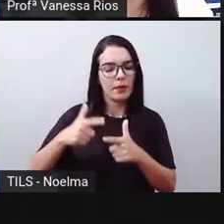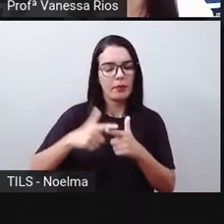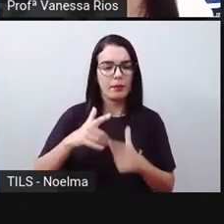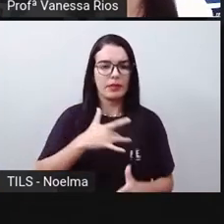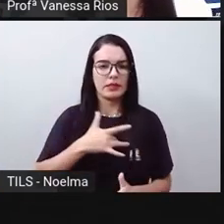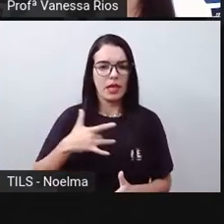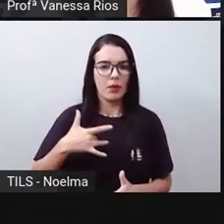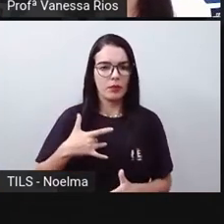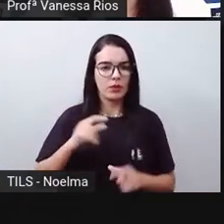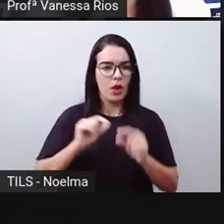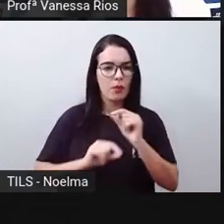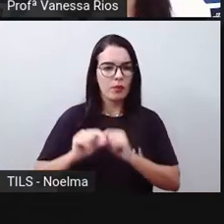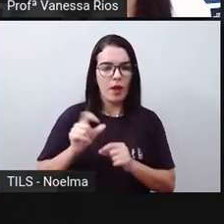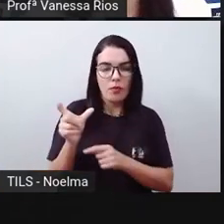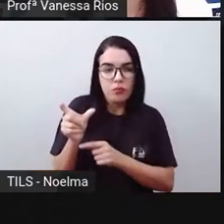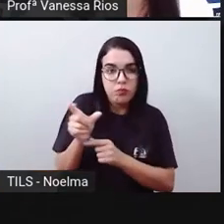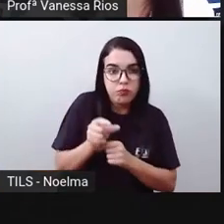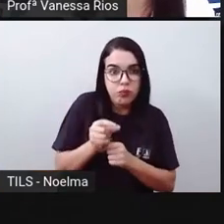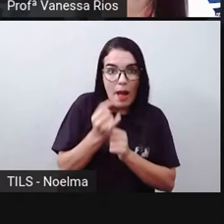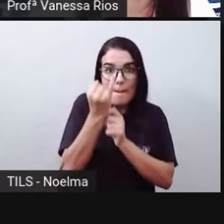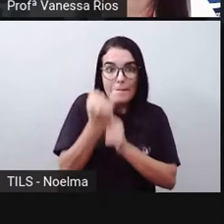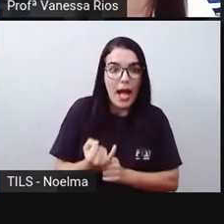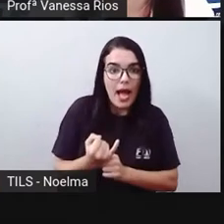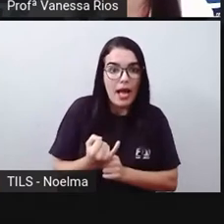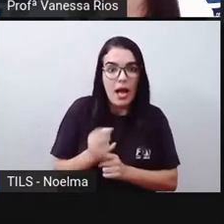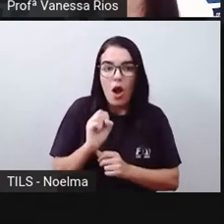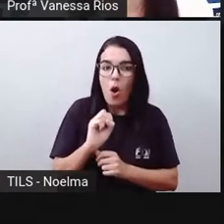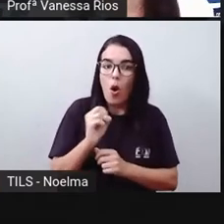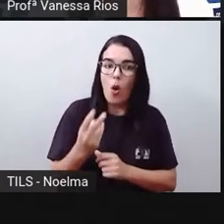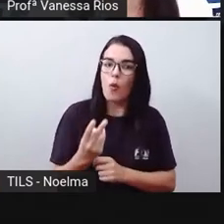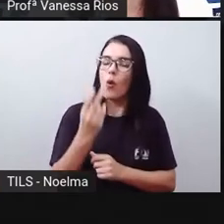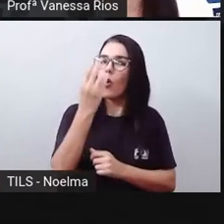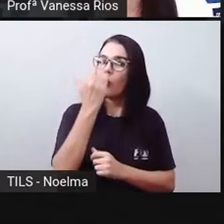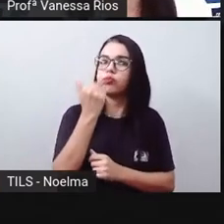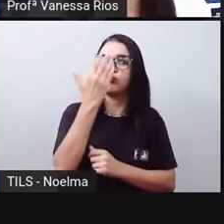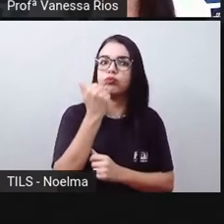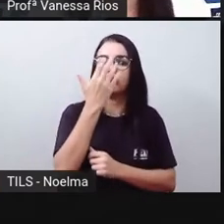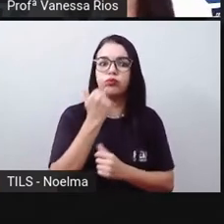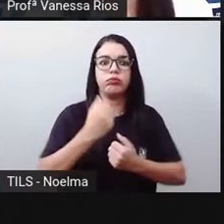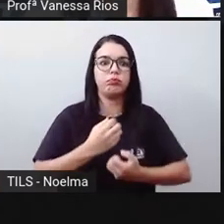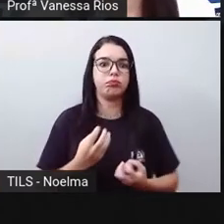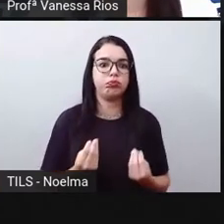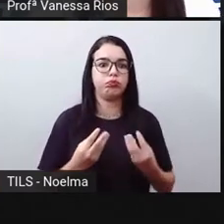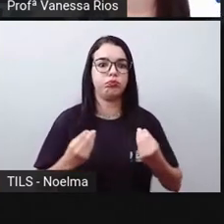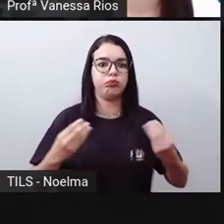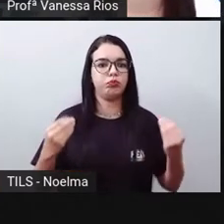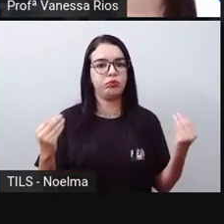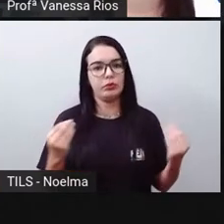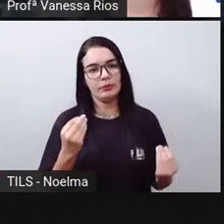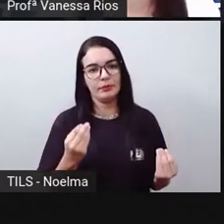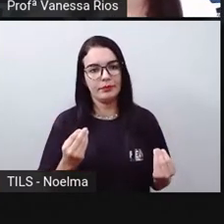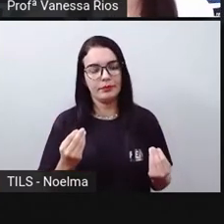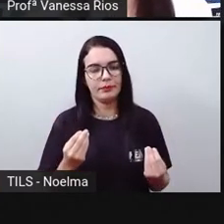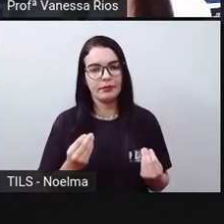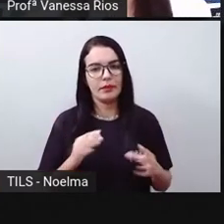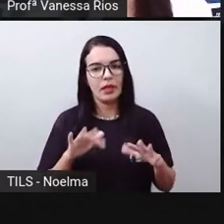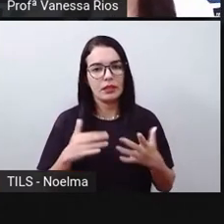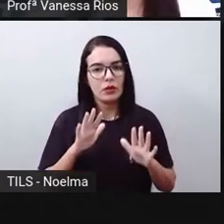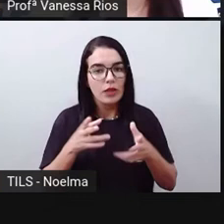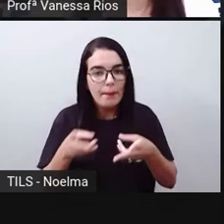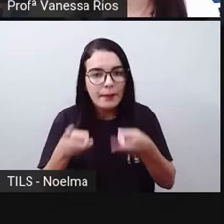como a redução extrema ou consumo em excesso de alimentos. Então, a gente já percebe que existem